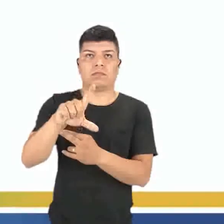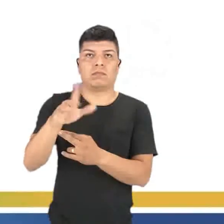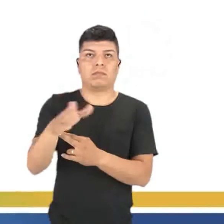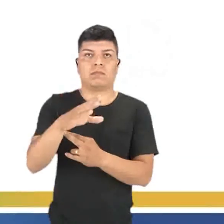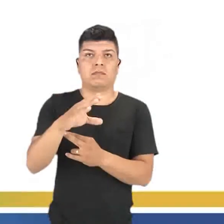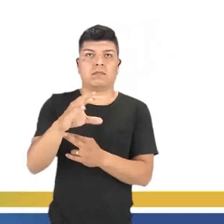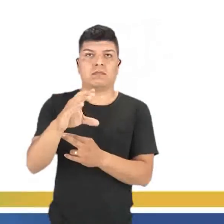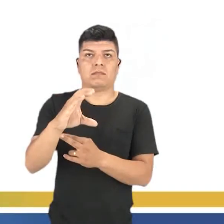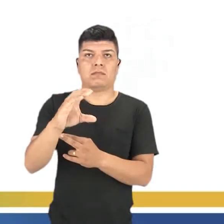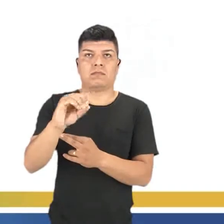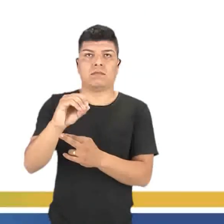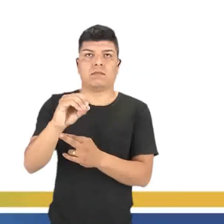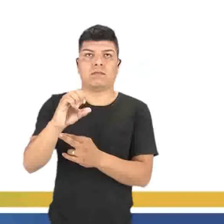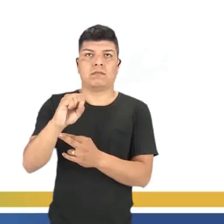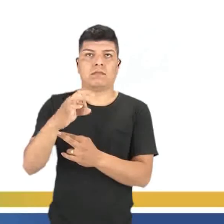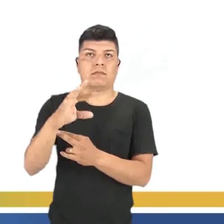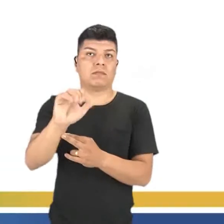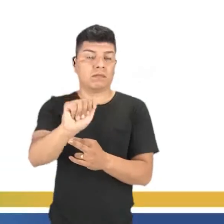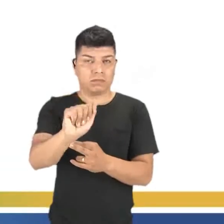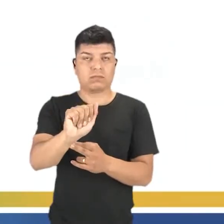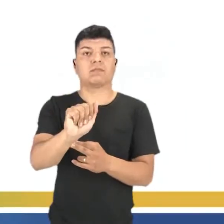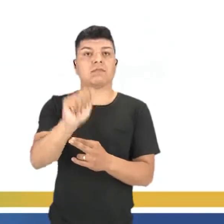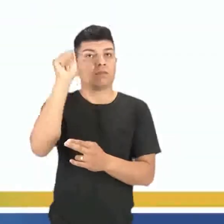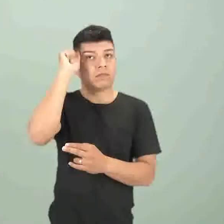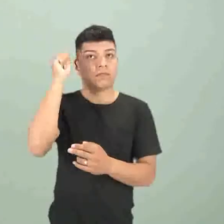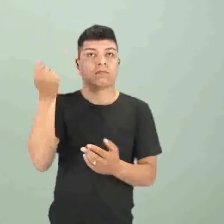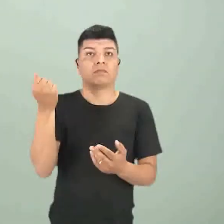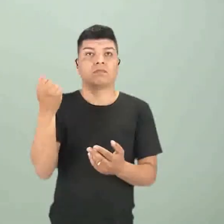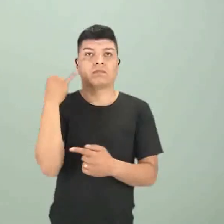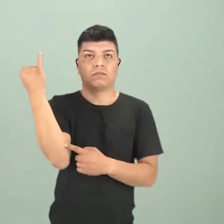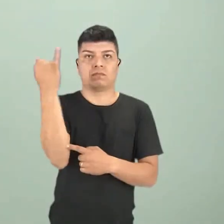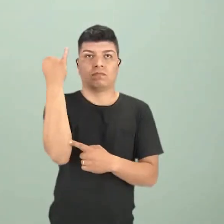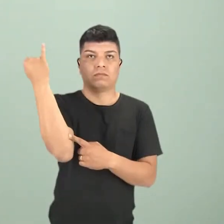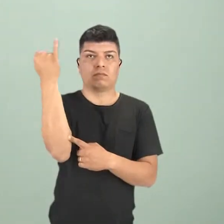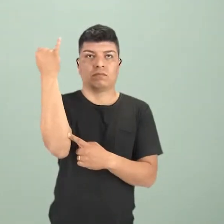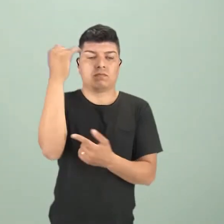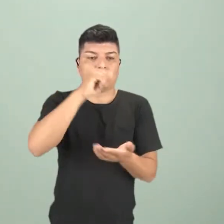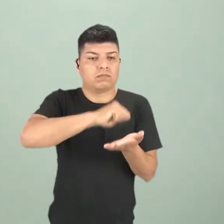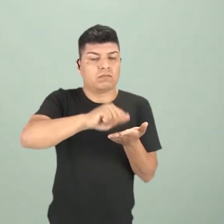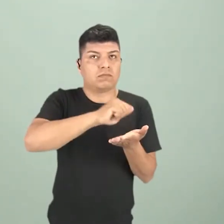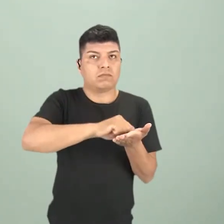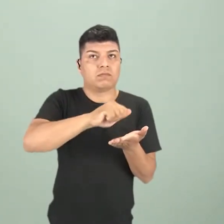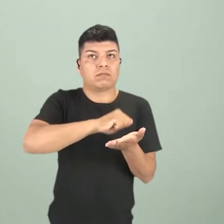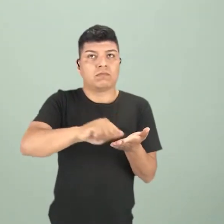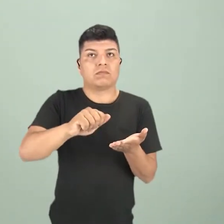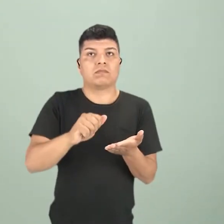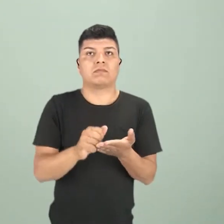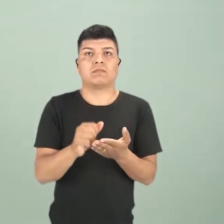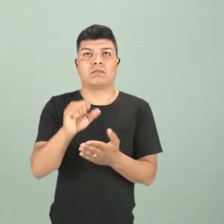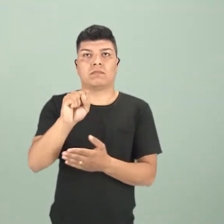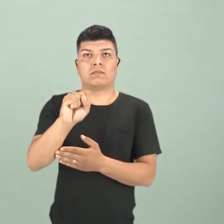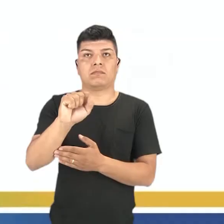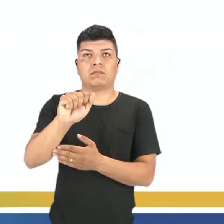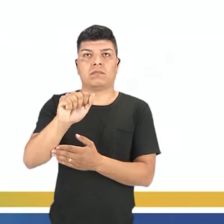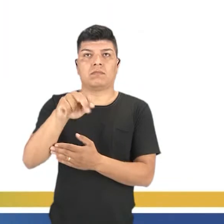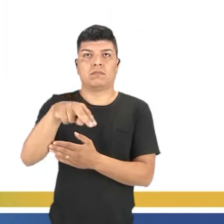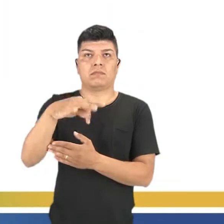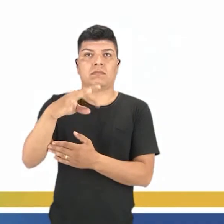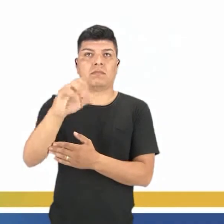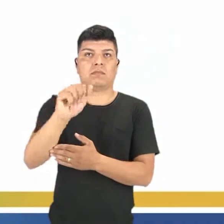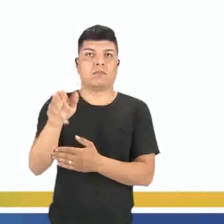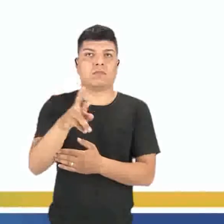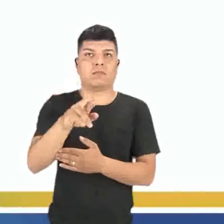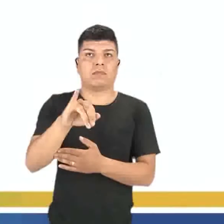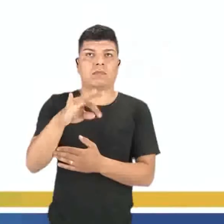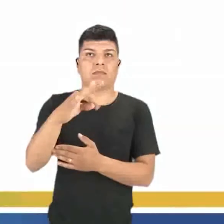ele foi um autor de muita ênfase com seus escritos. E Santa Rita Durão, o